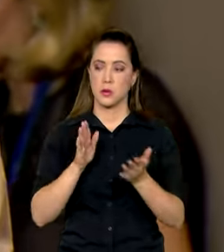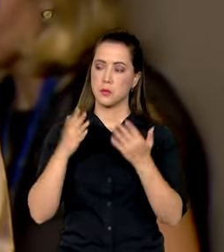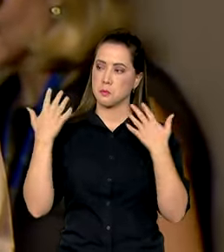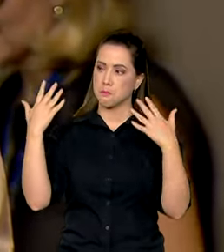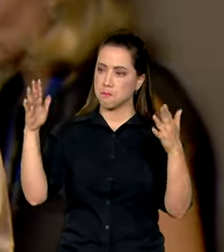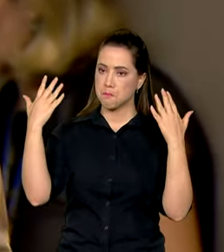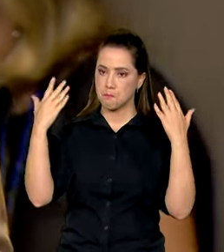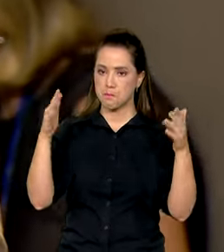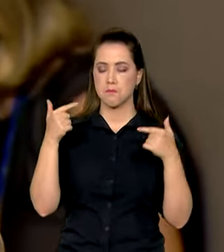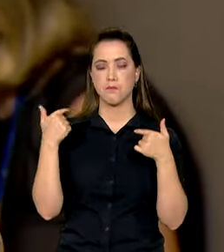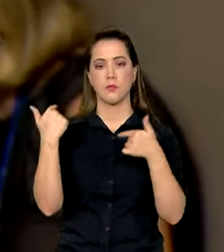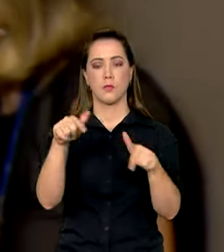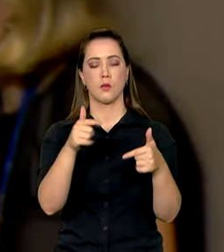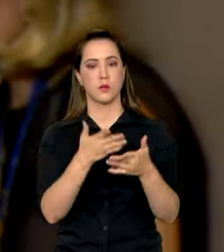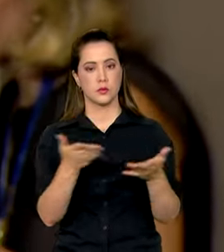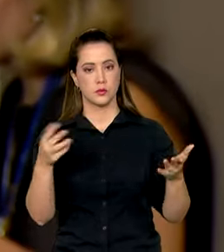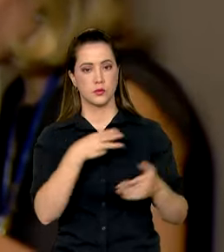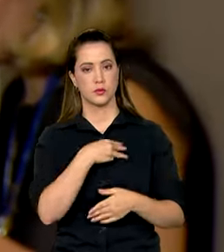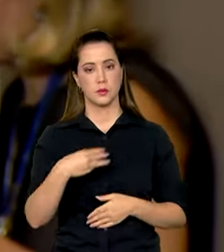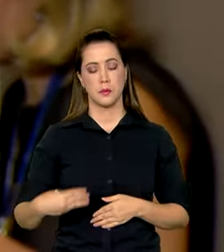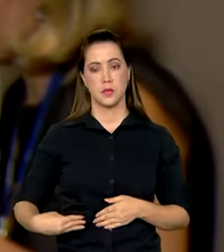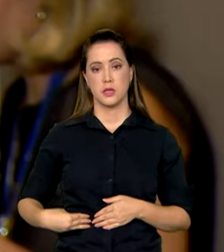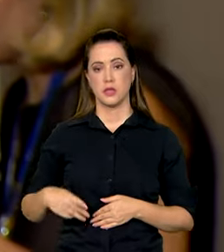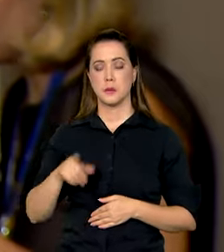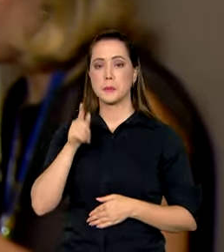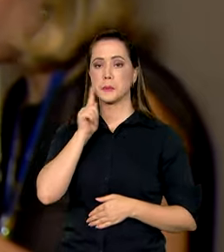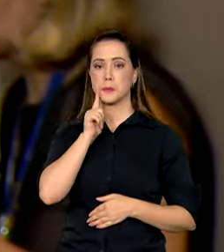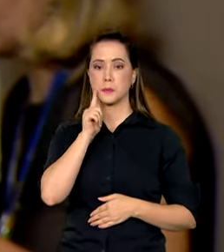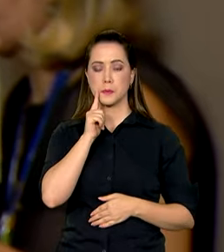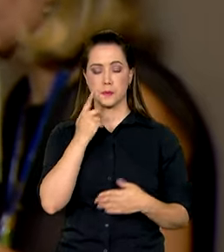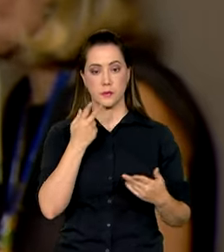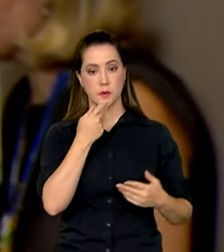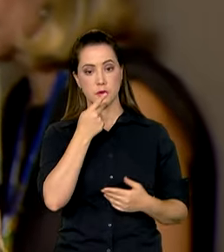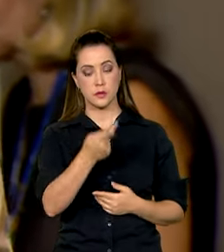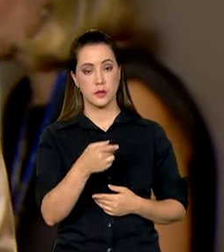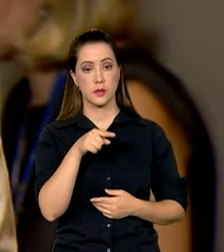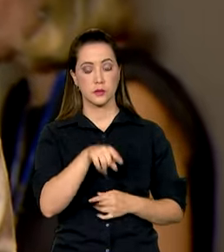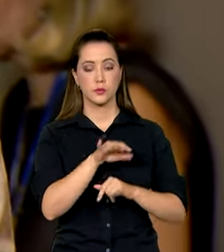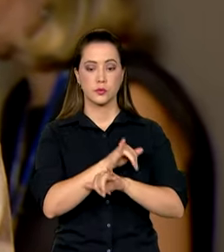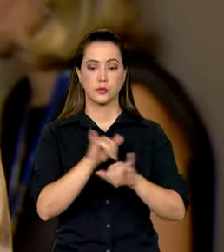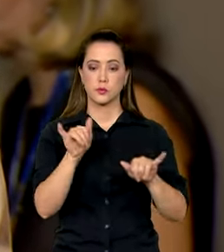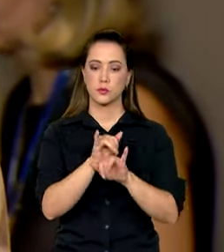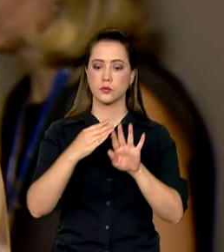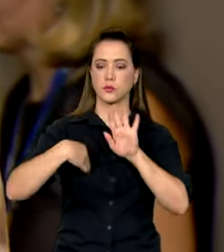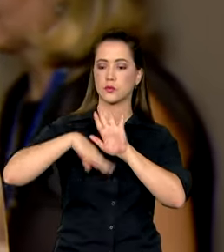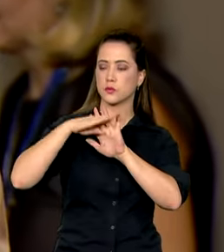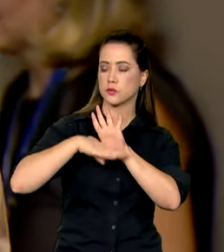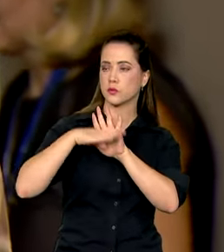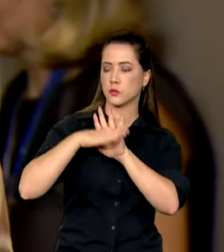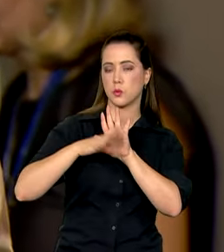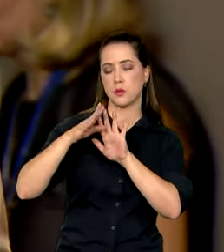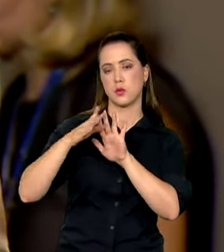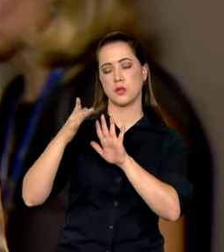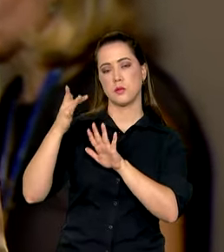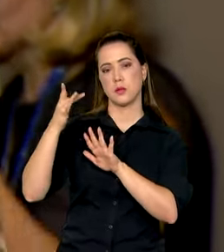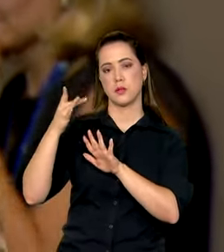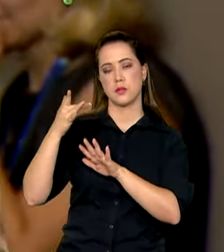parabenizar a iniciativa, né, da ministra Nízia, dizer que esse lançamento do programa Saúde e Consciência,